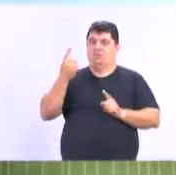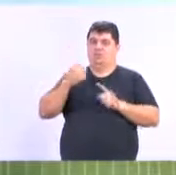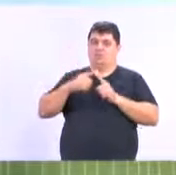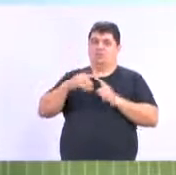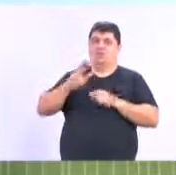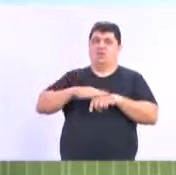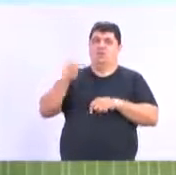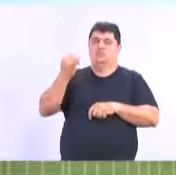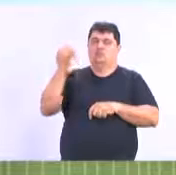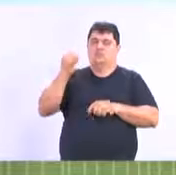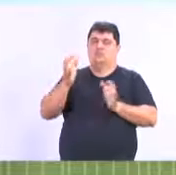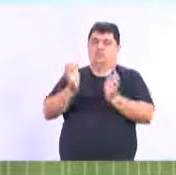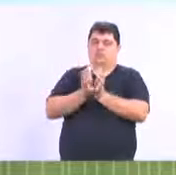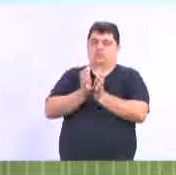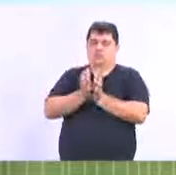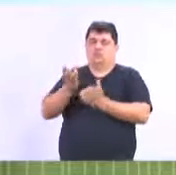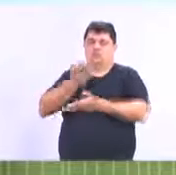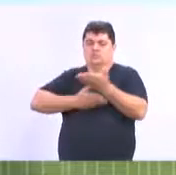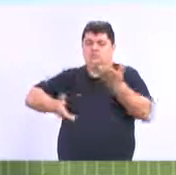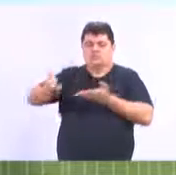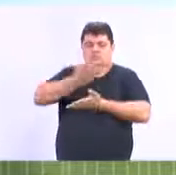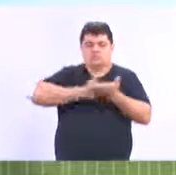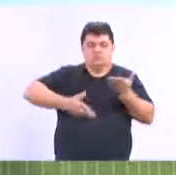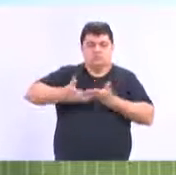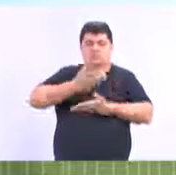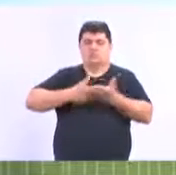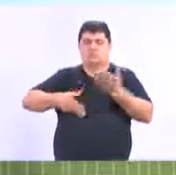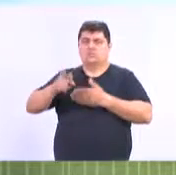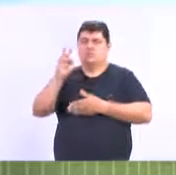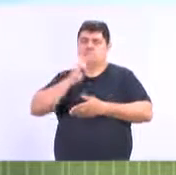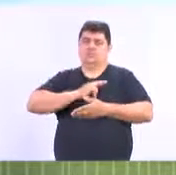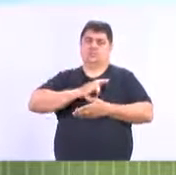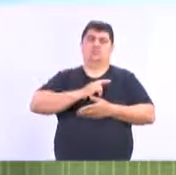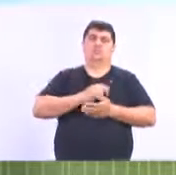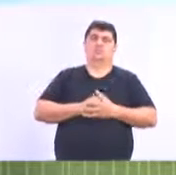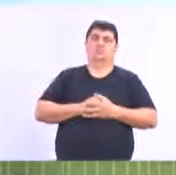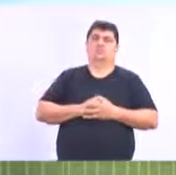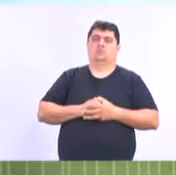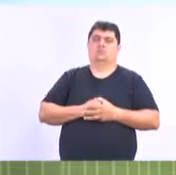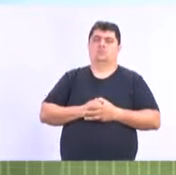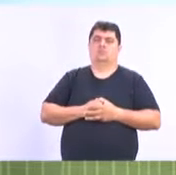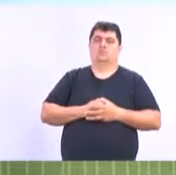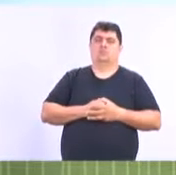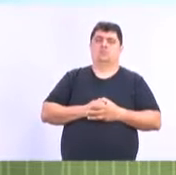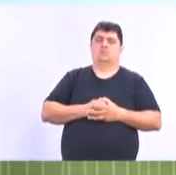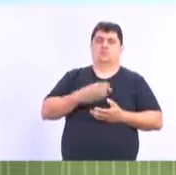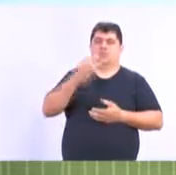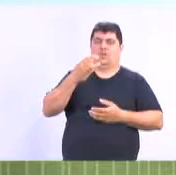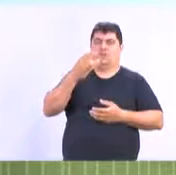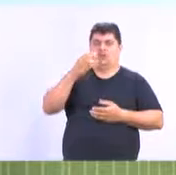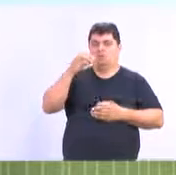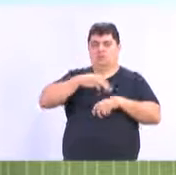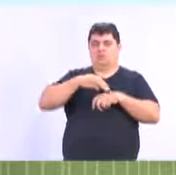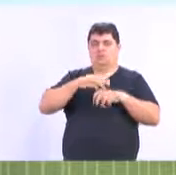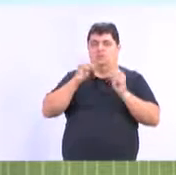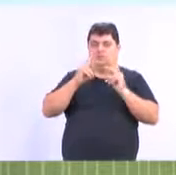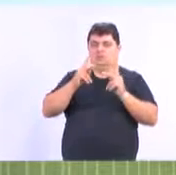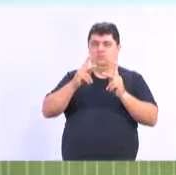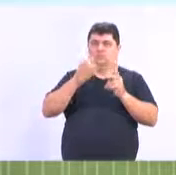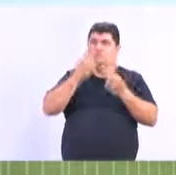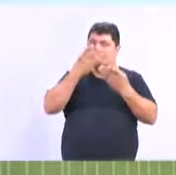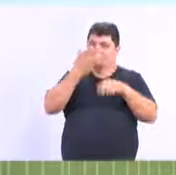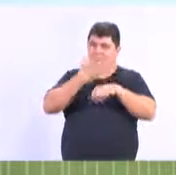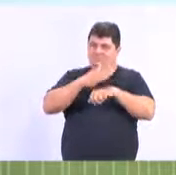que em grupo vocês conversem aí e tragam feedback para a gente conversar nos próximos 30 minutos, ok?